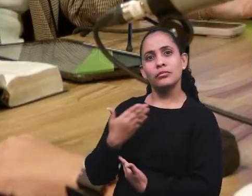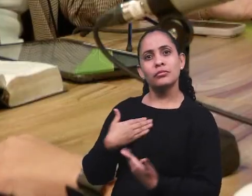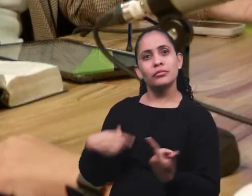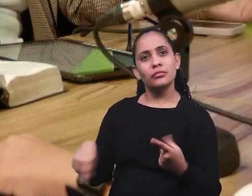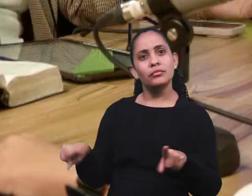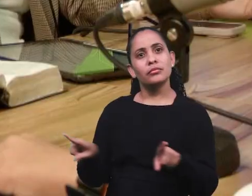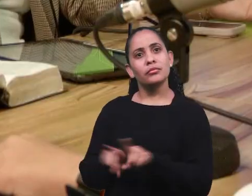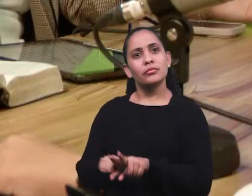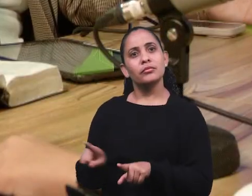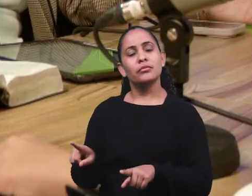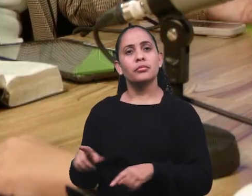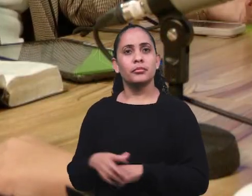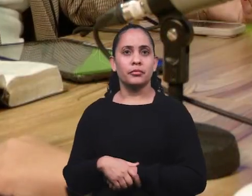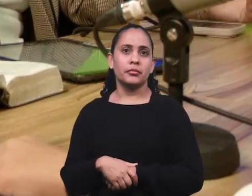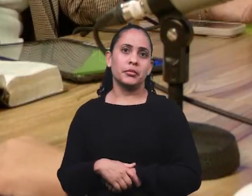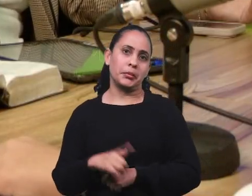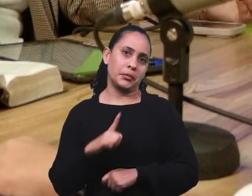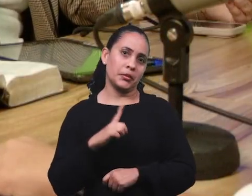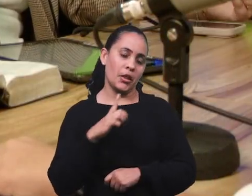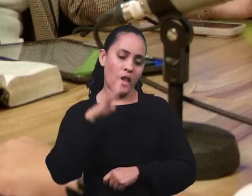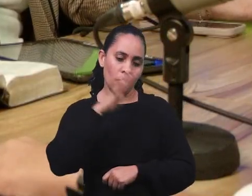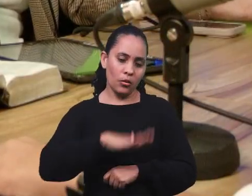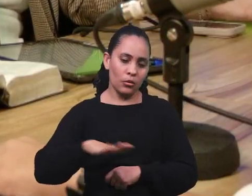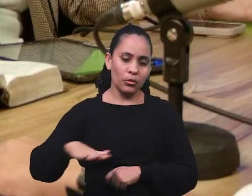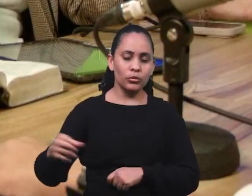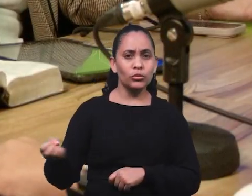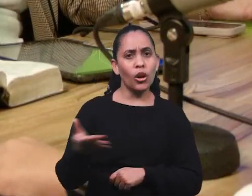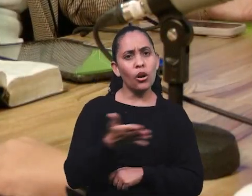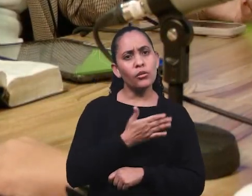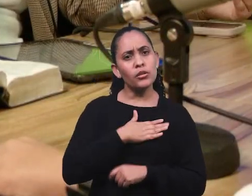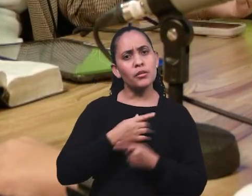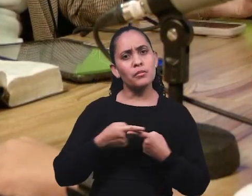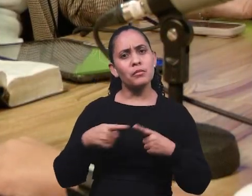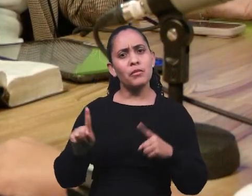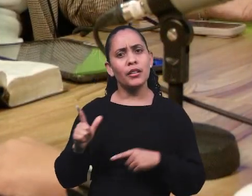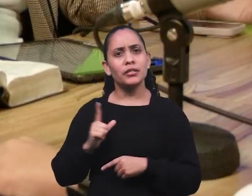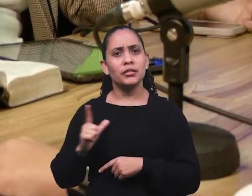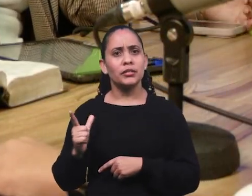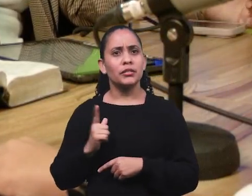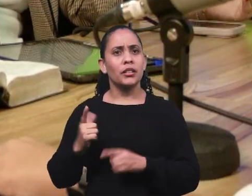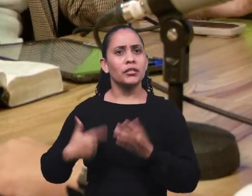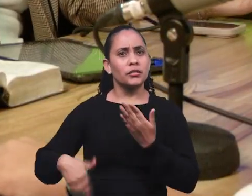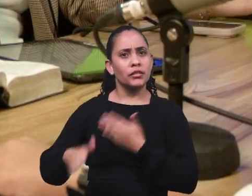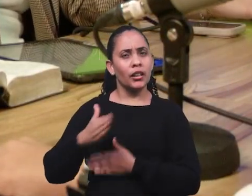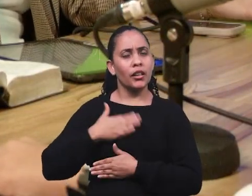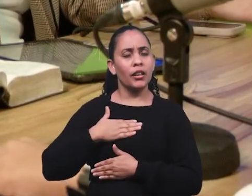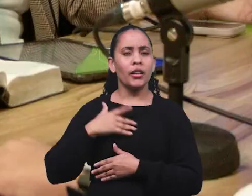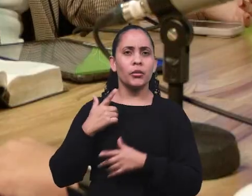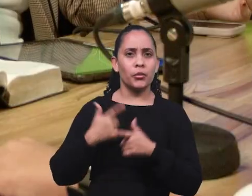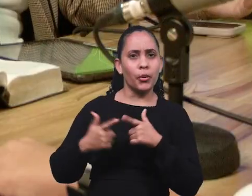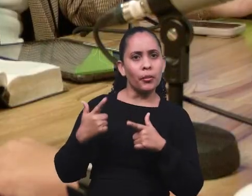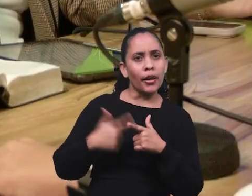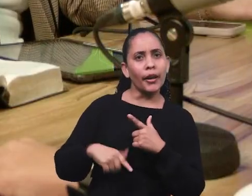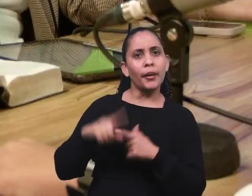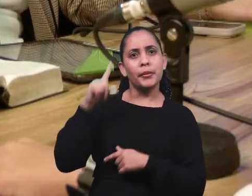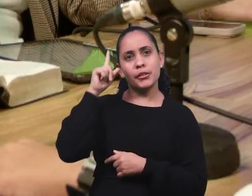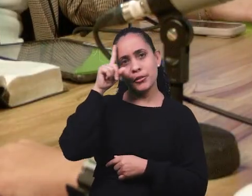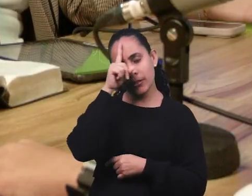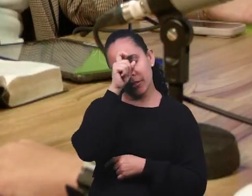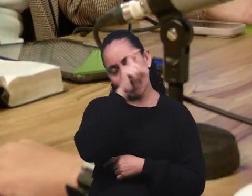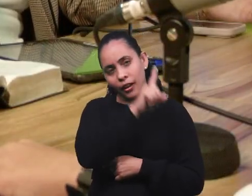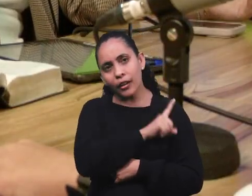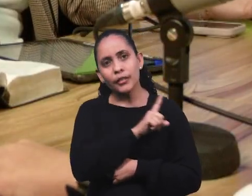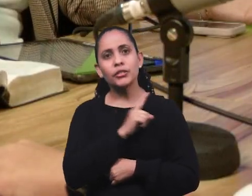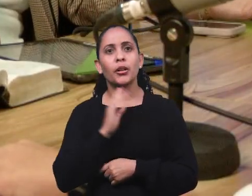têm, né? E a gente... são tão pequenos, mas existem também ali Sim. as provas, as